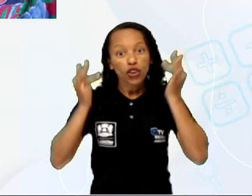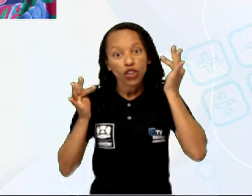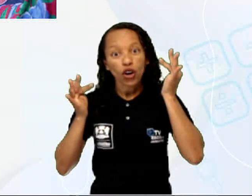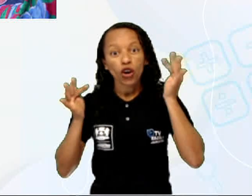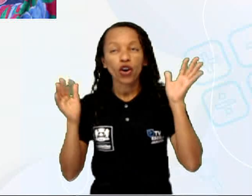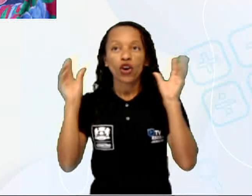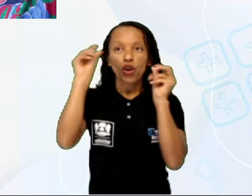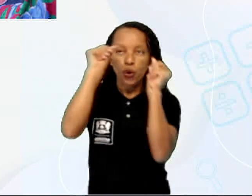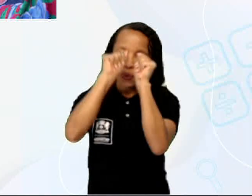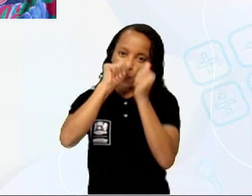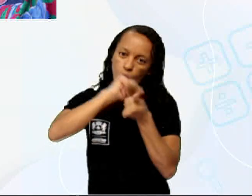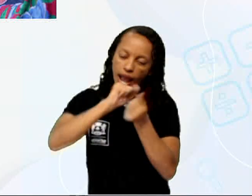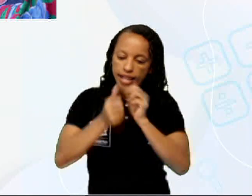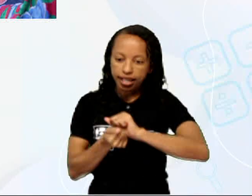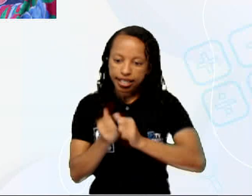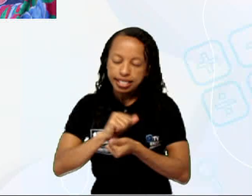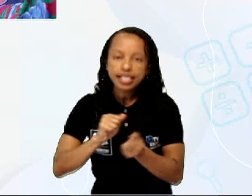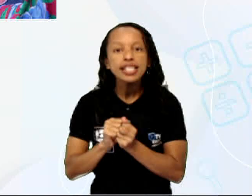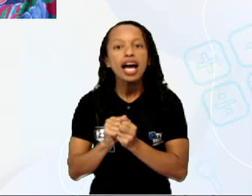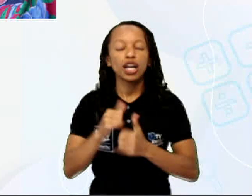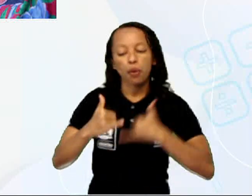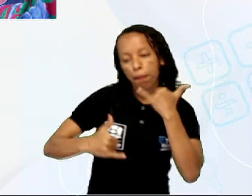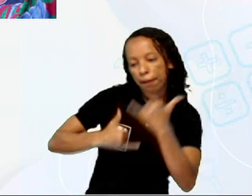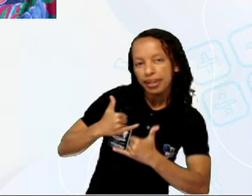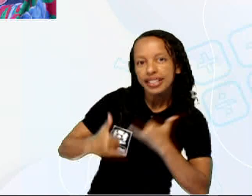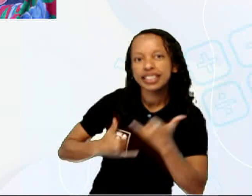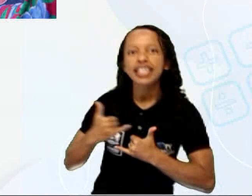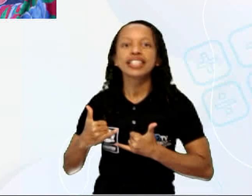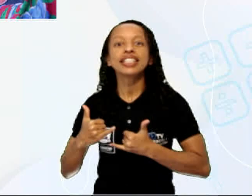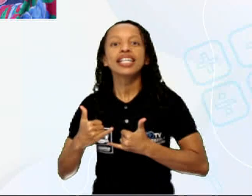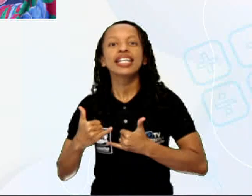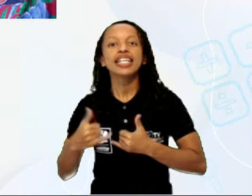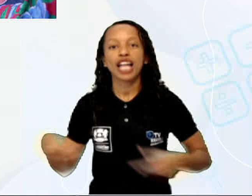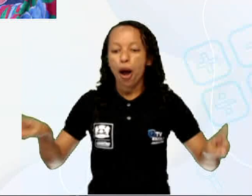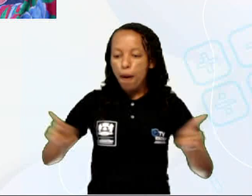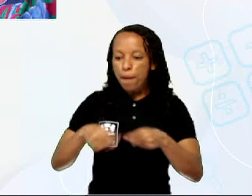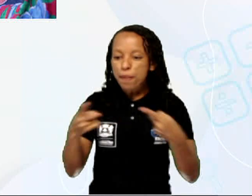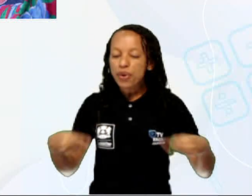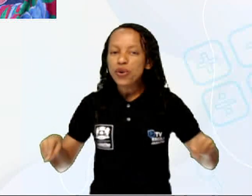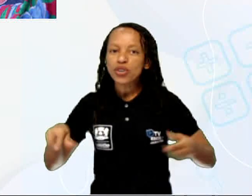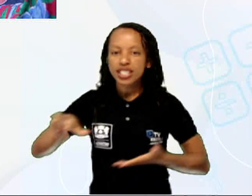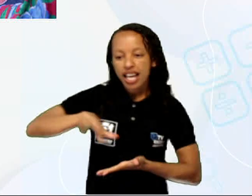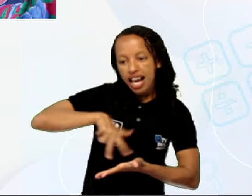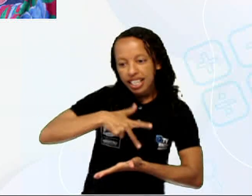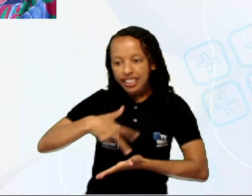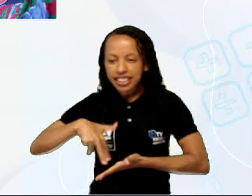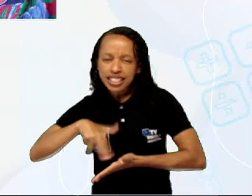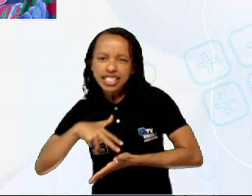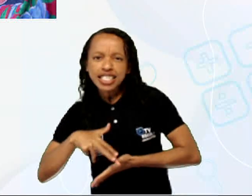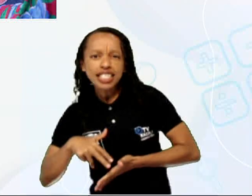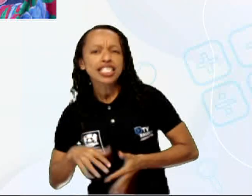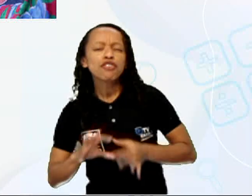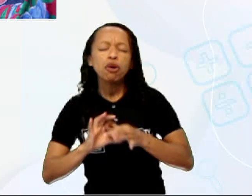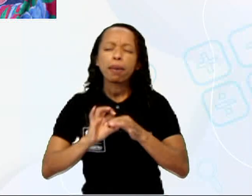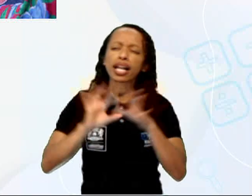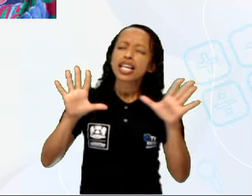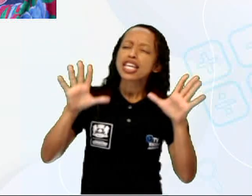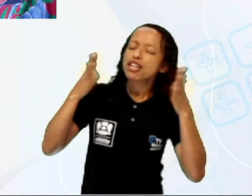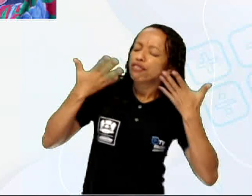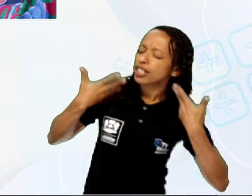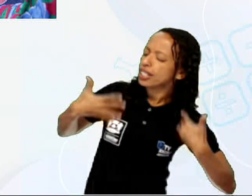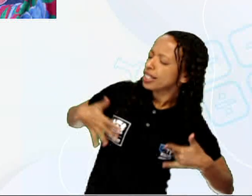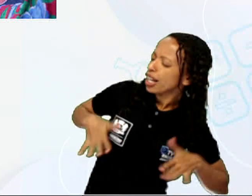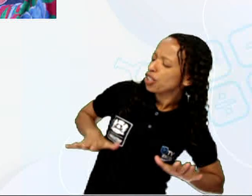as brincadeiras, as músicas, a dança, tudo ocorre de forma espontânea, orgânica, não tem